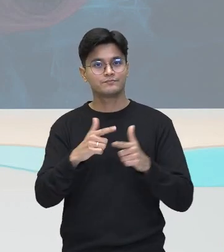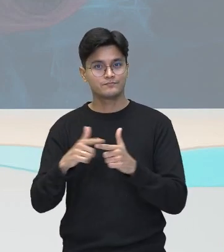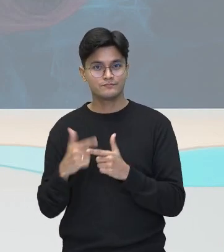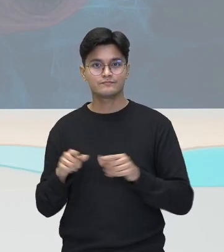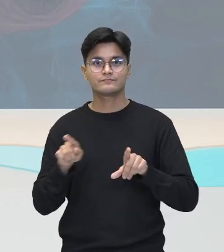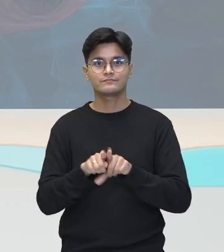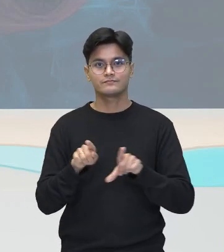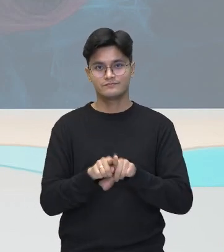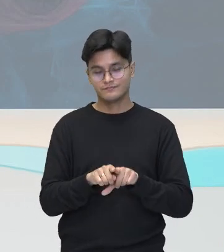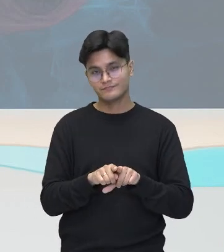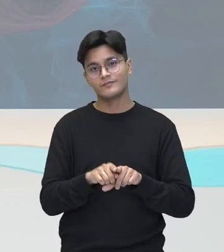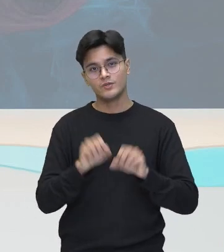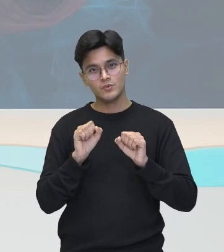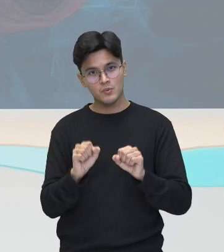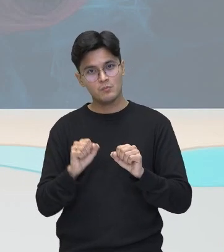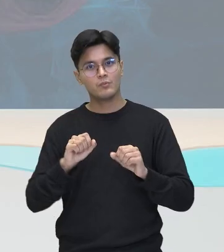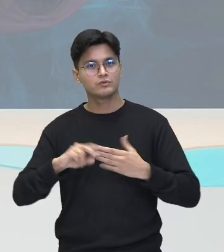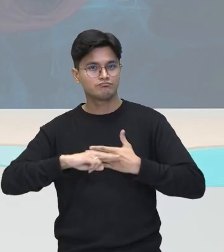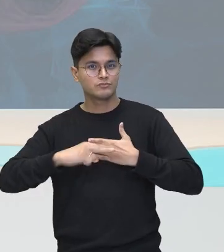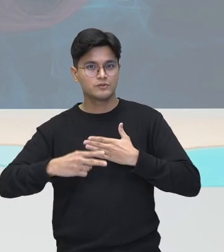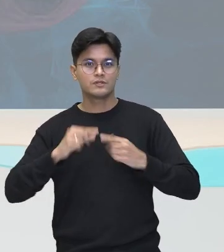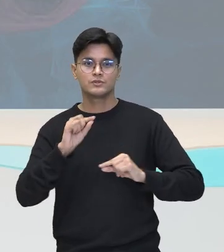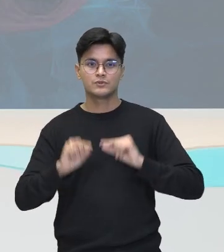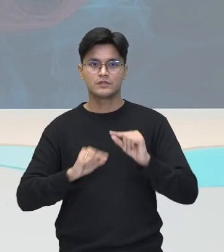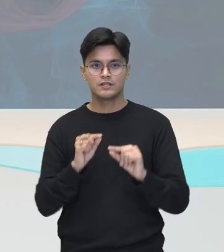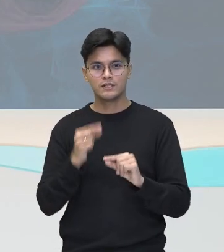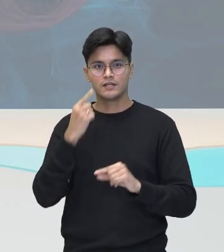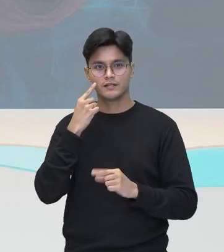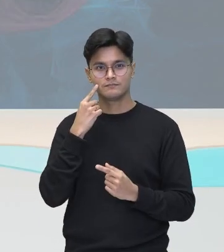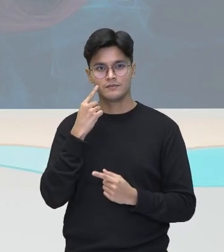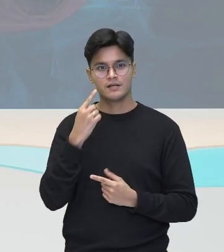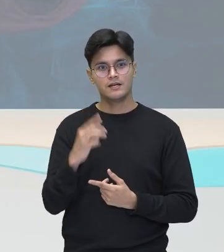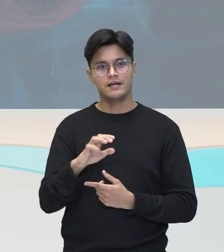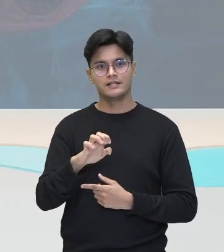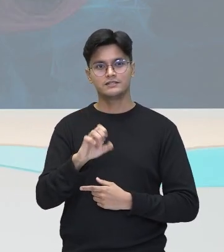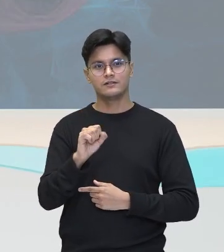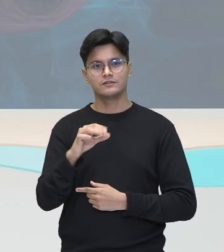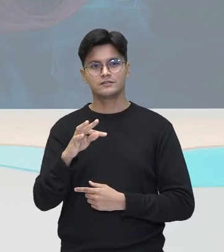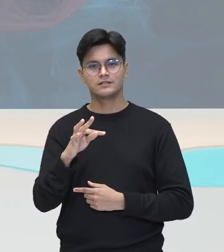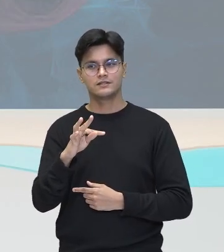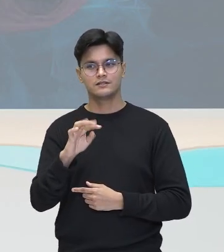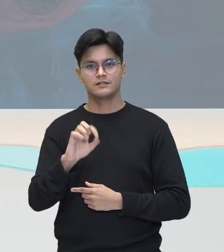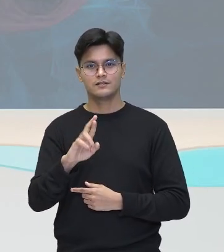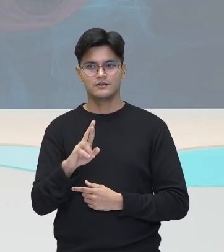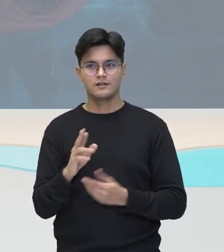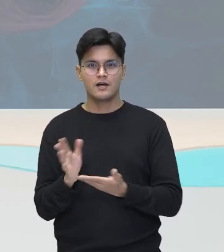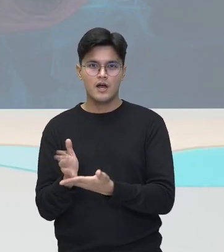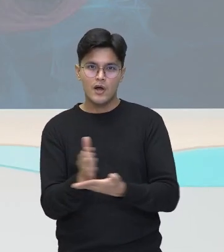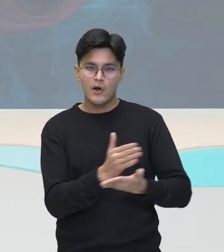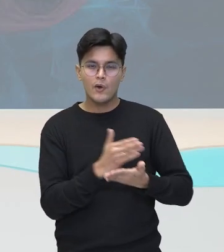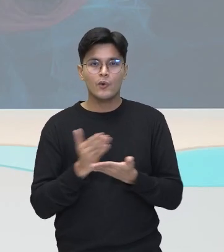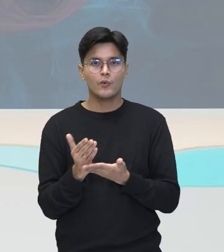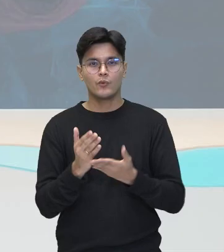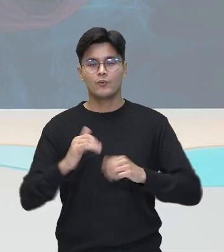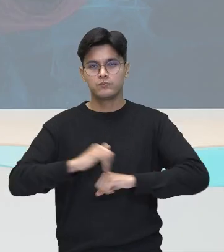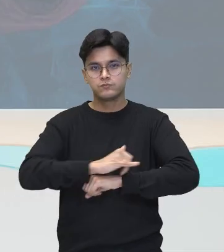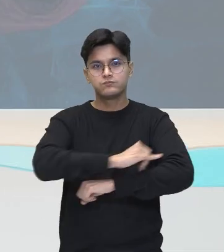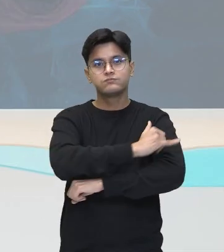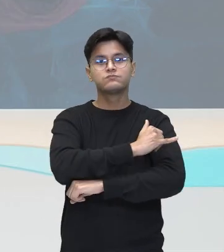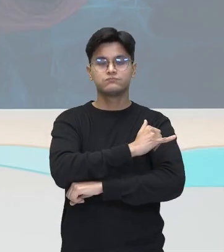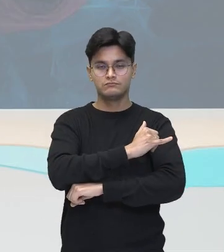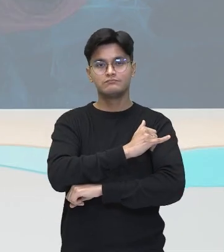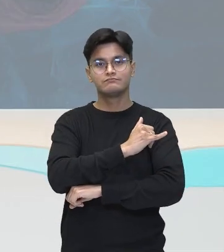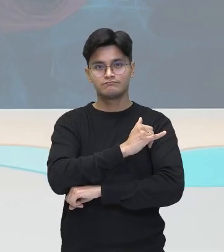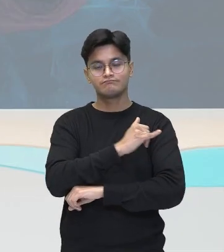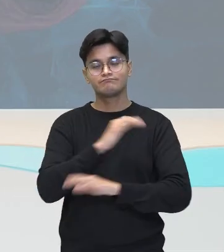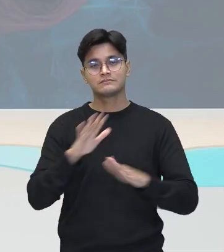pode ter problemas aí de aterosclerose, que é onde acontece o quê? O entupimento das artérias, com excesso de gordura que não